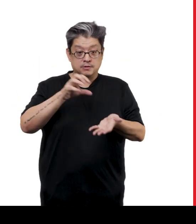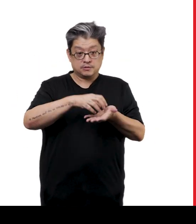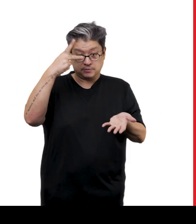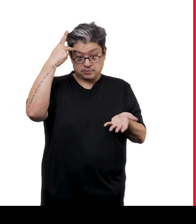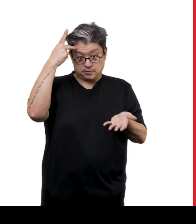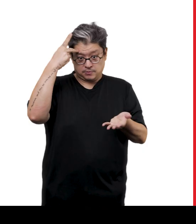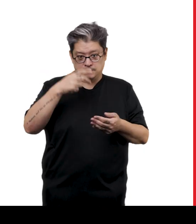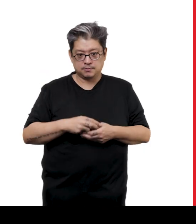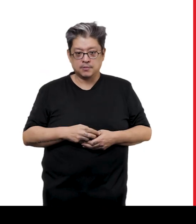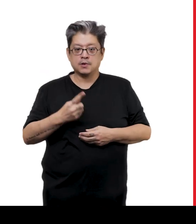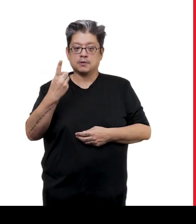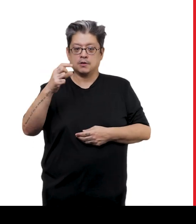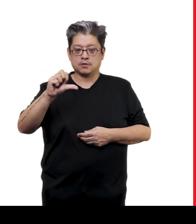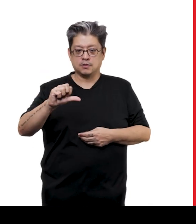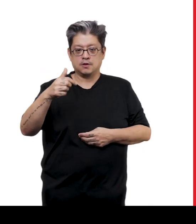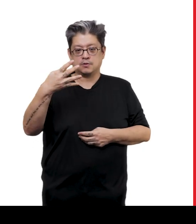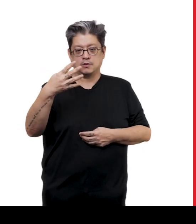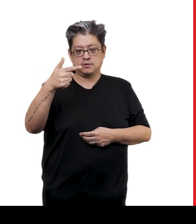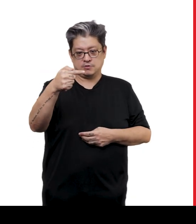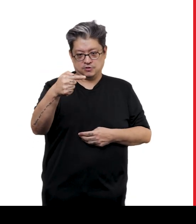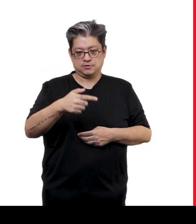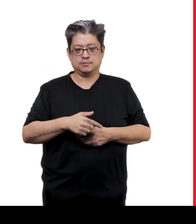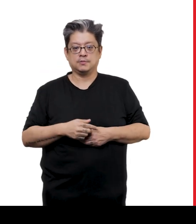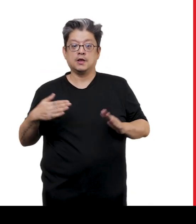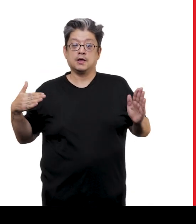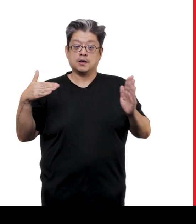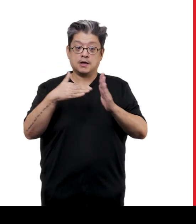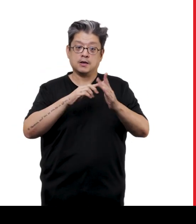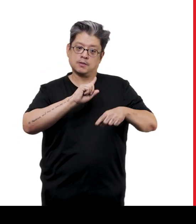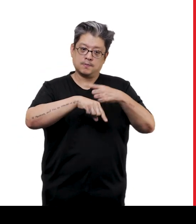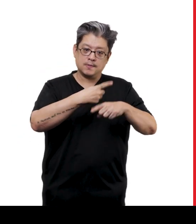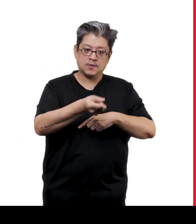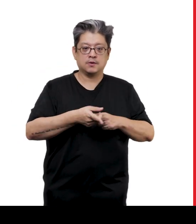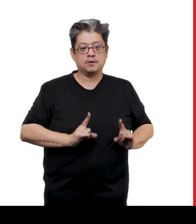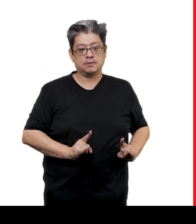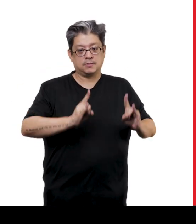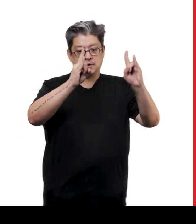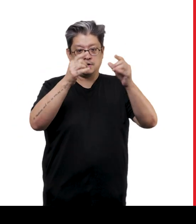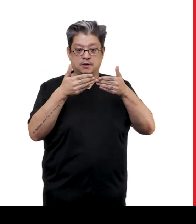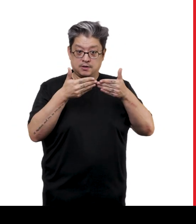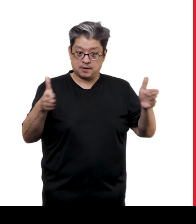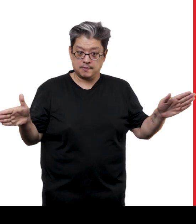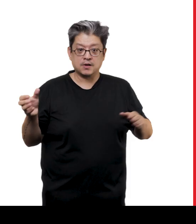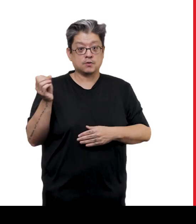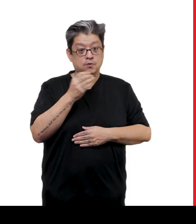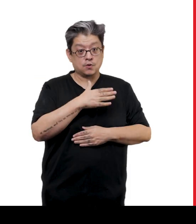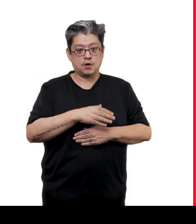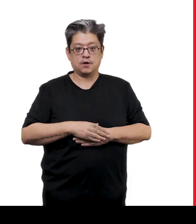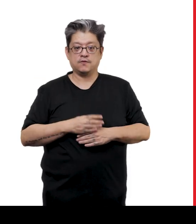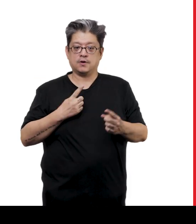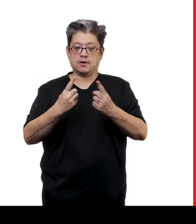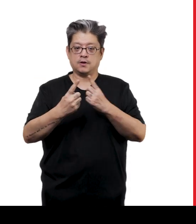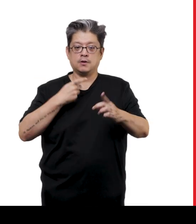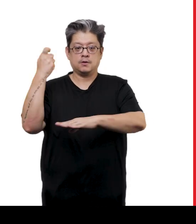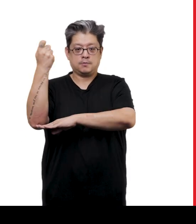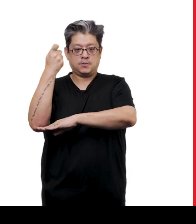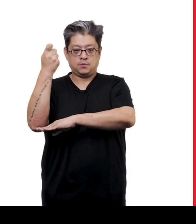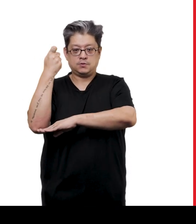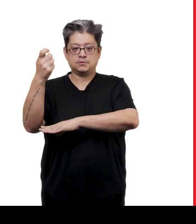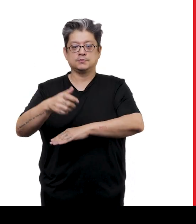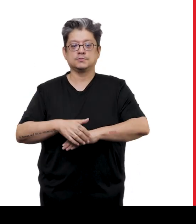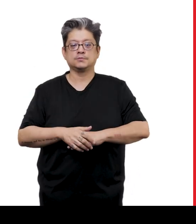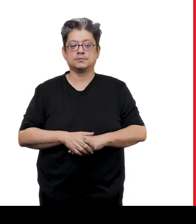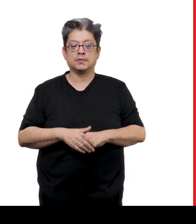1947, até a inauguração deste segundo edifício na Avenida Paulista. O MASP foi criado por Assis